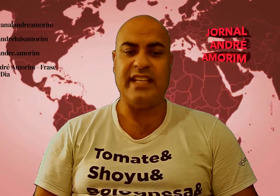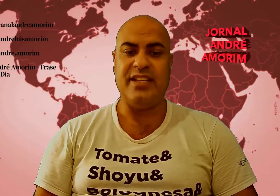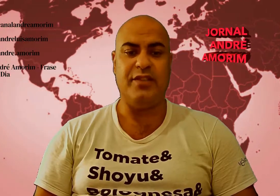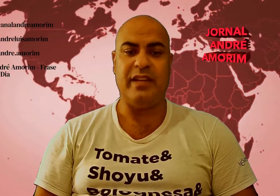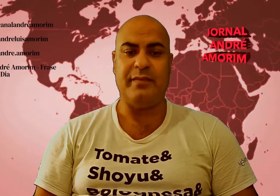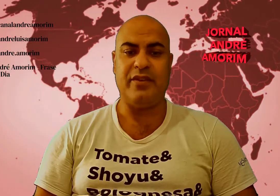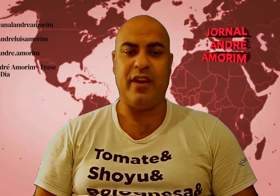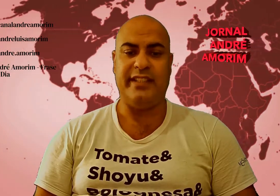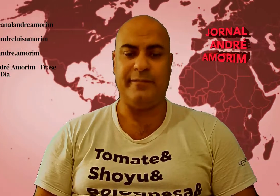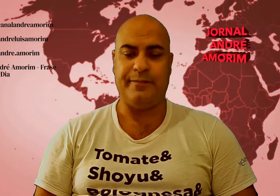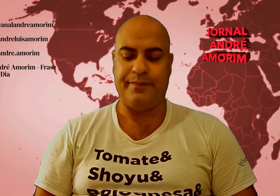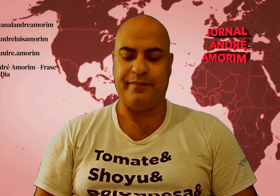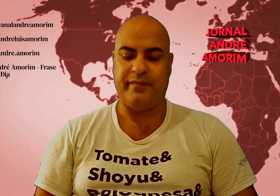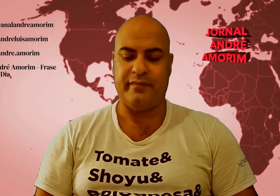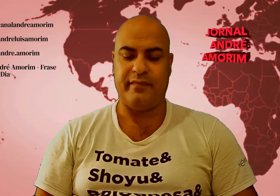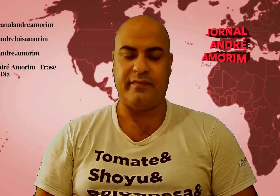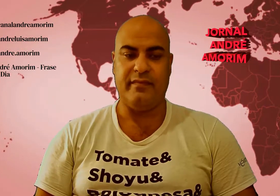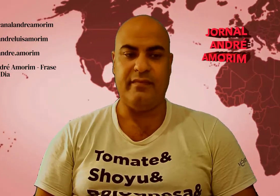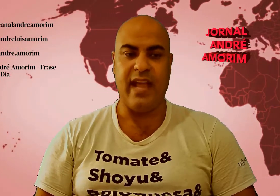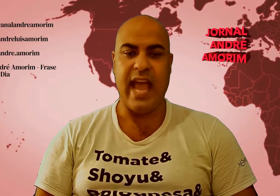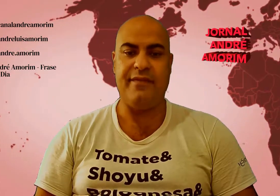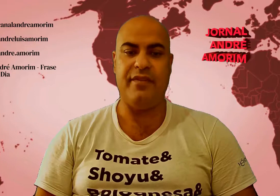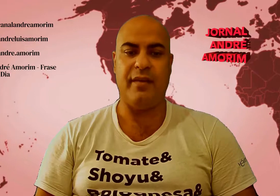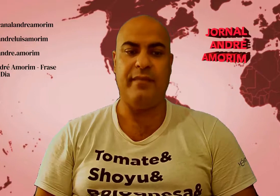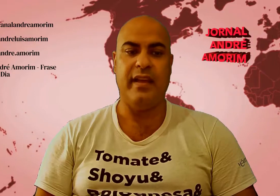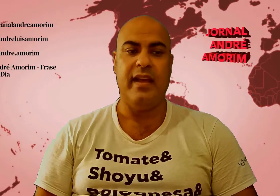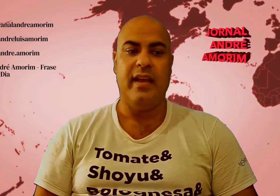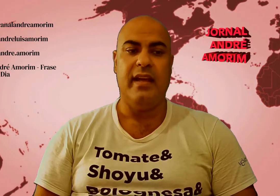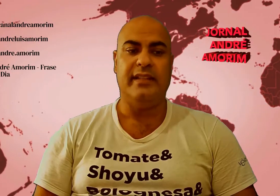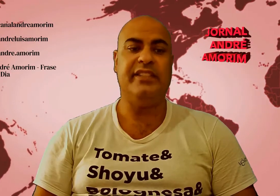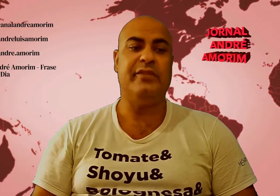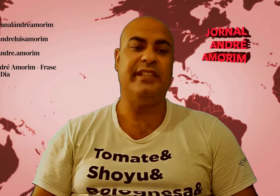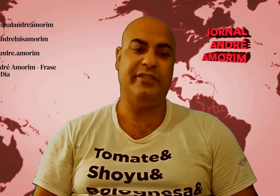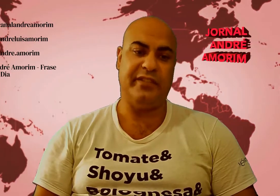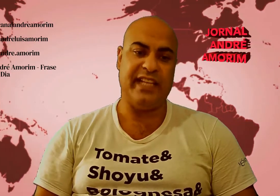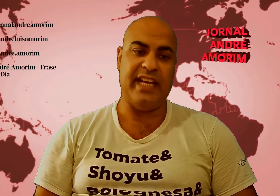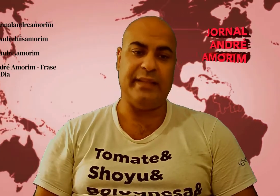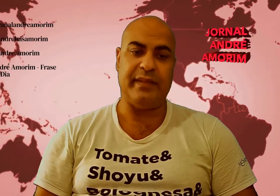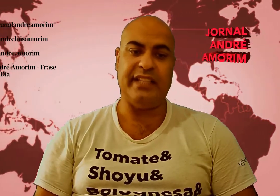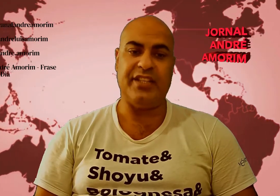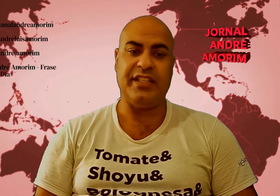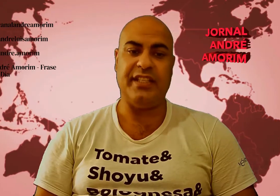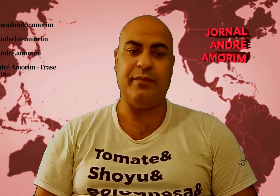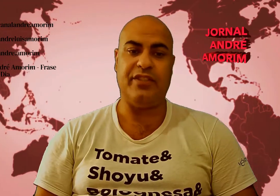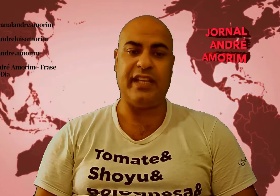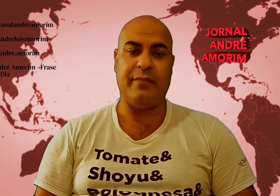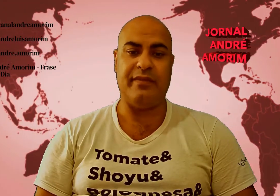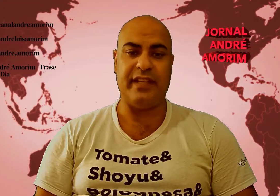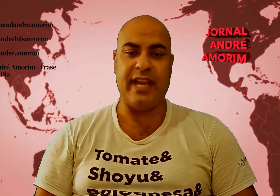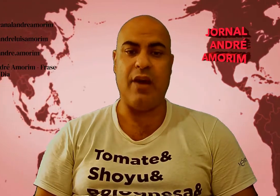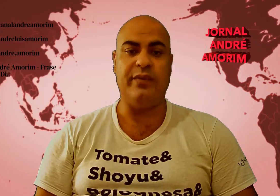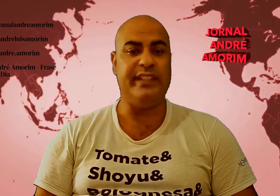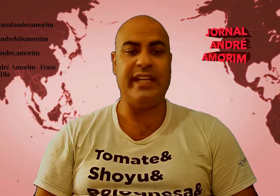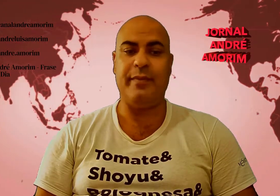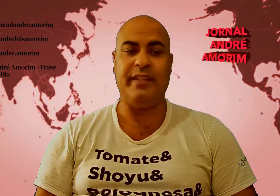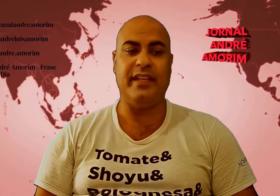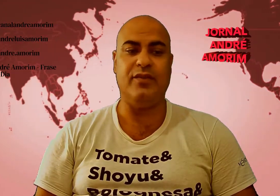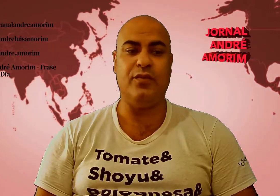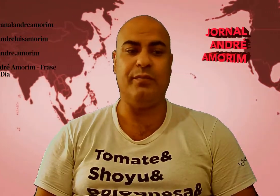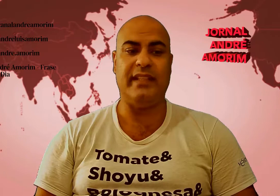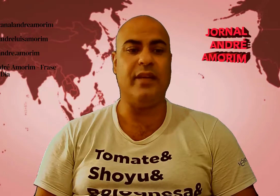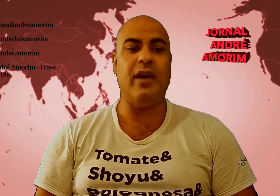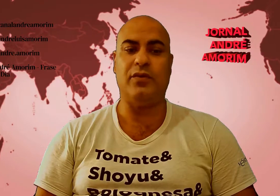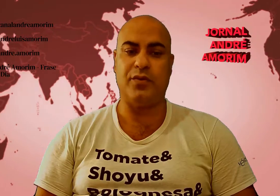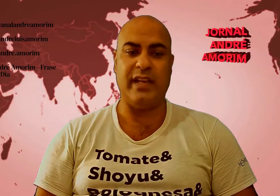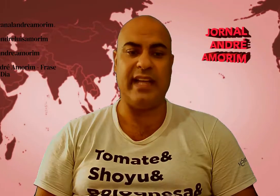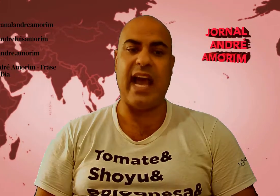pouco mais carente, mais manhosa. F, ó. Nas suas redes sociais, apesar de querer mostrar uma vida real, você acaba